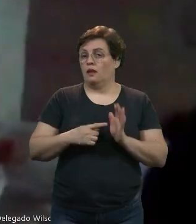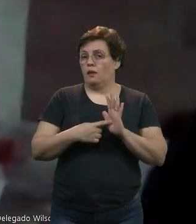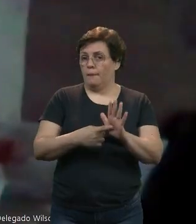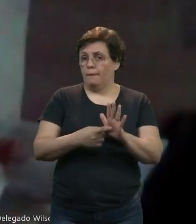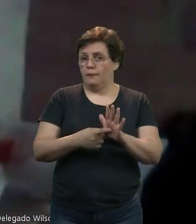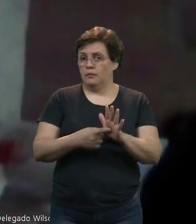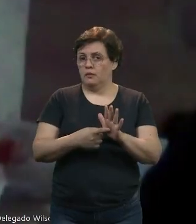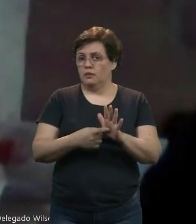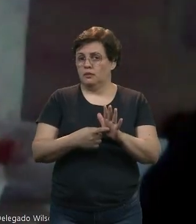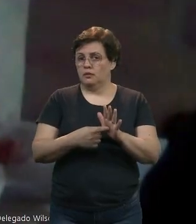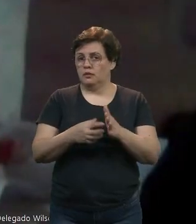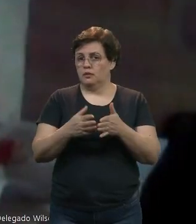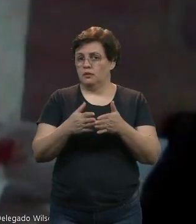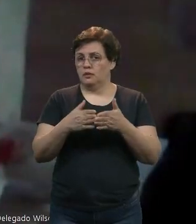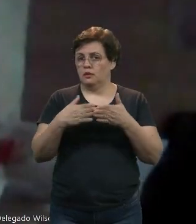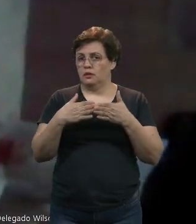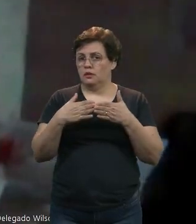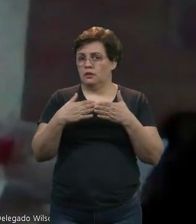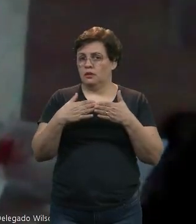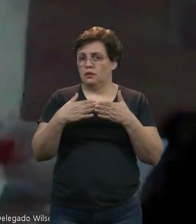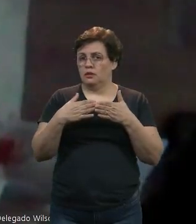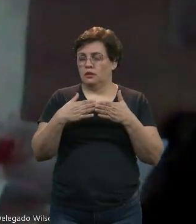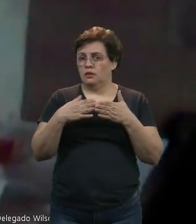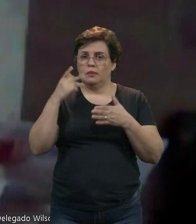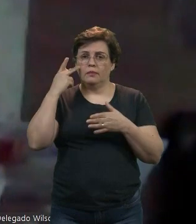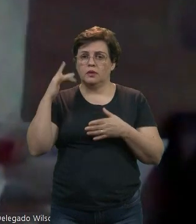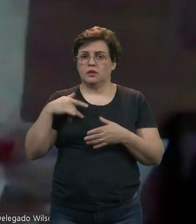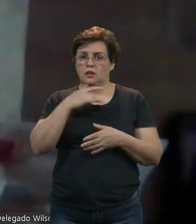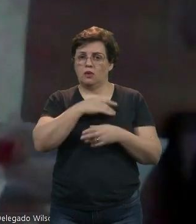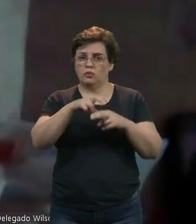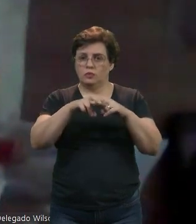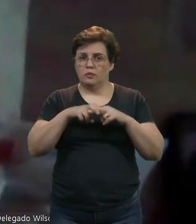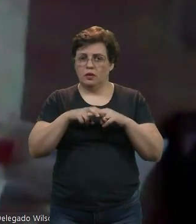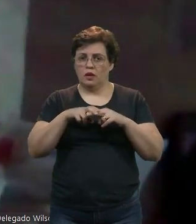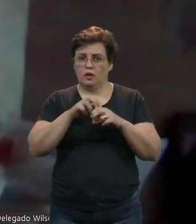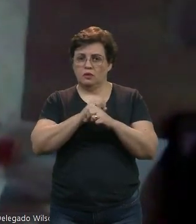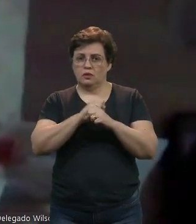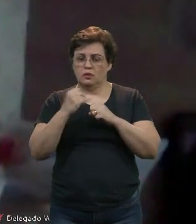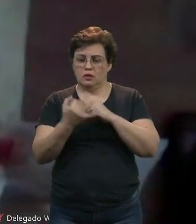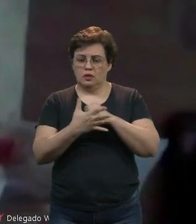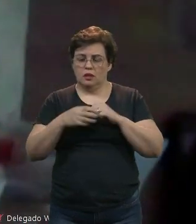requerimento em questão de saúde por conta da pandemia, ou não?